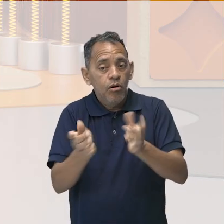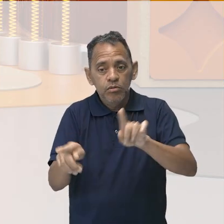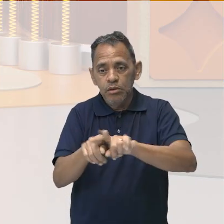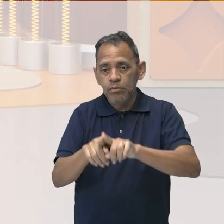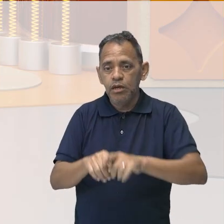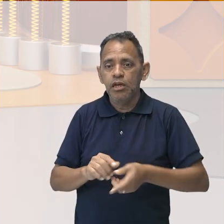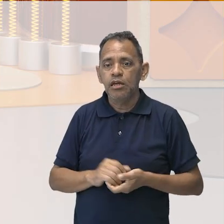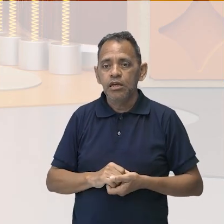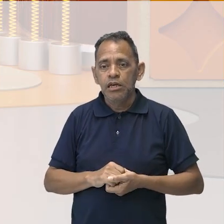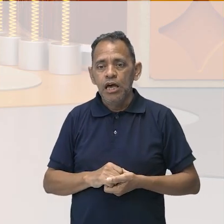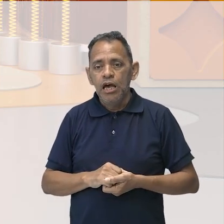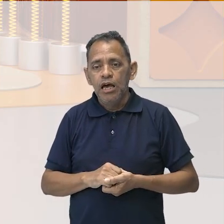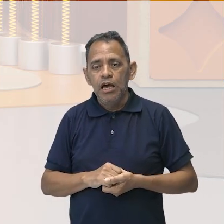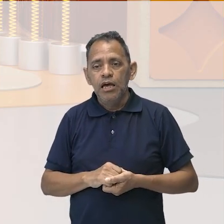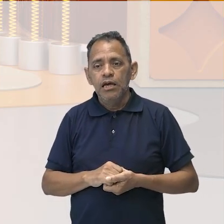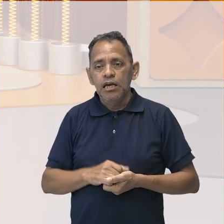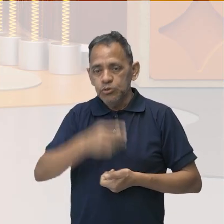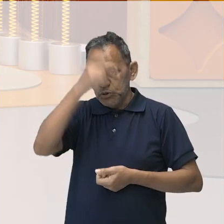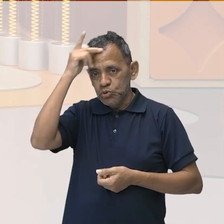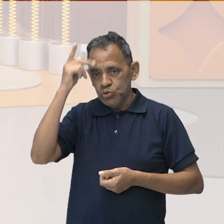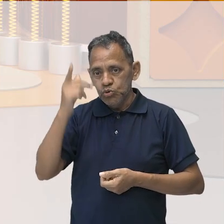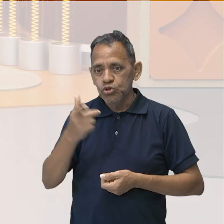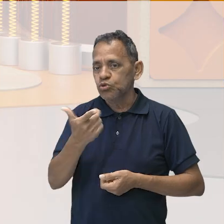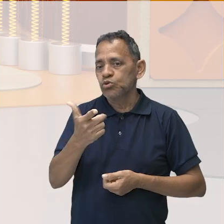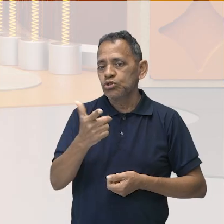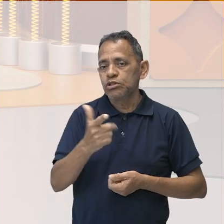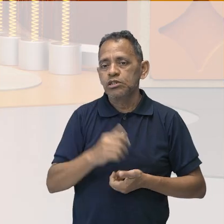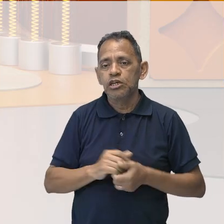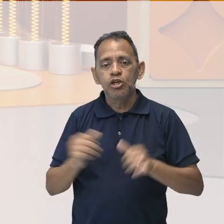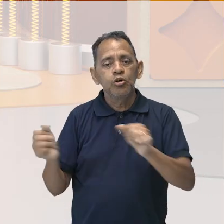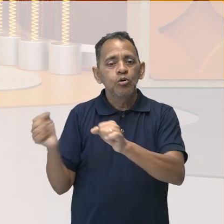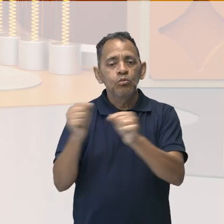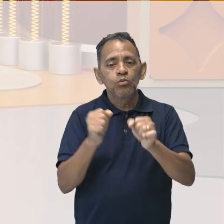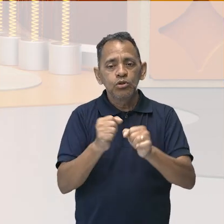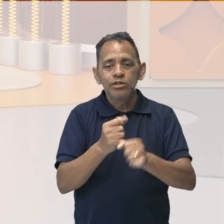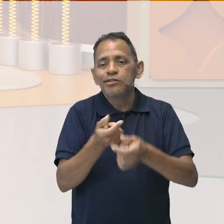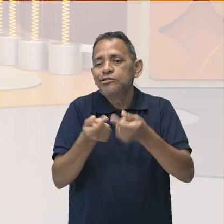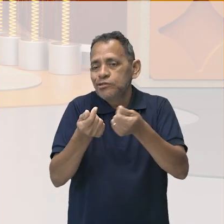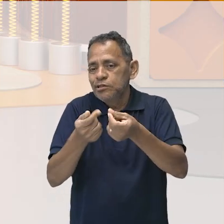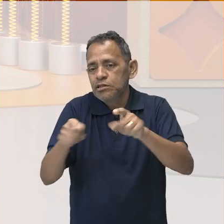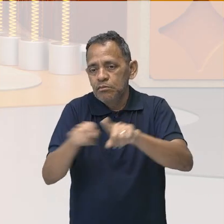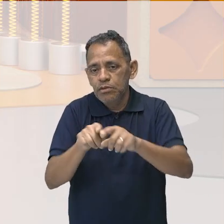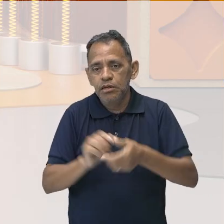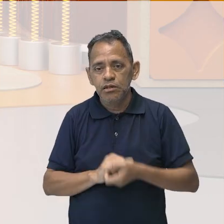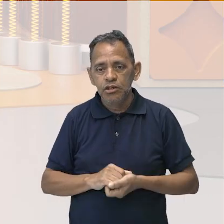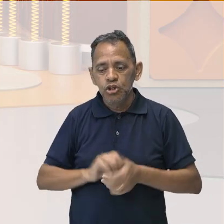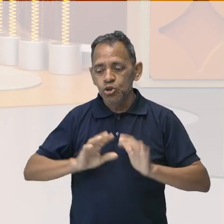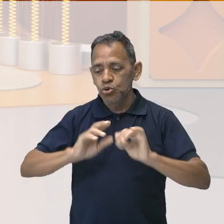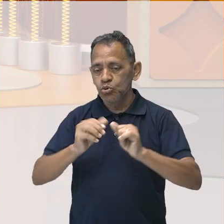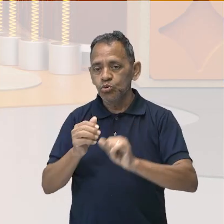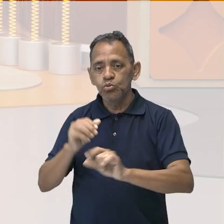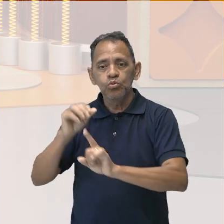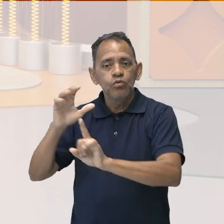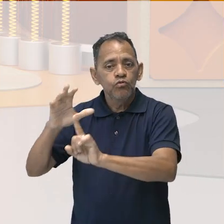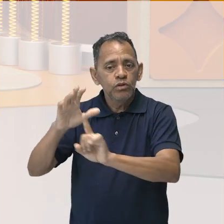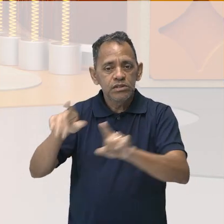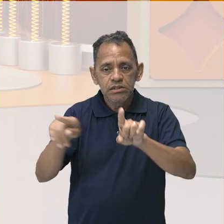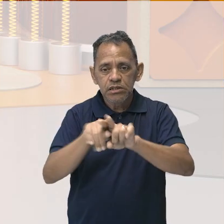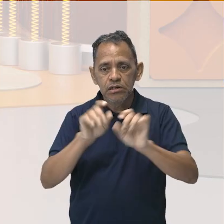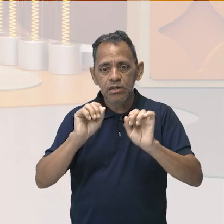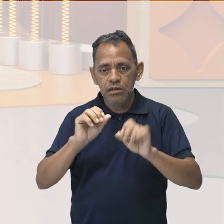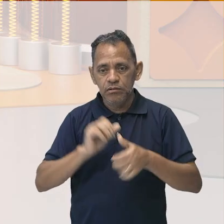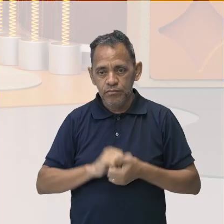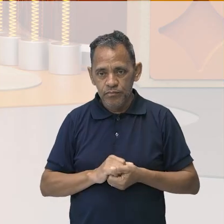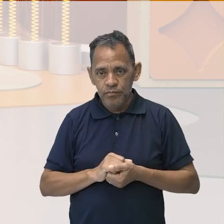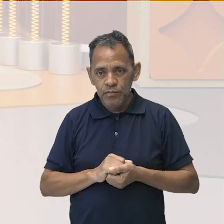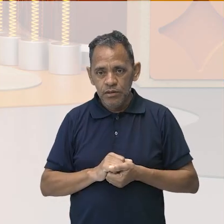não competitivo, então a gente observa que tudo isso acaba refletindo, tá? Mas, além, né,